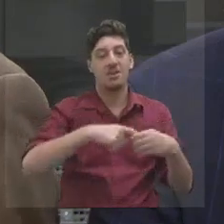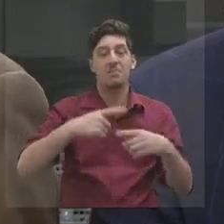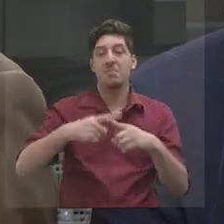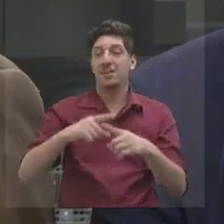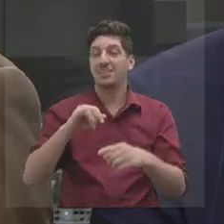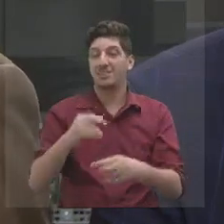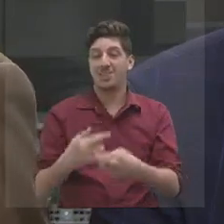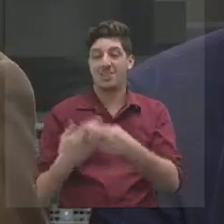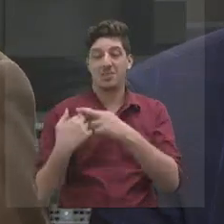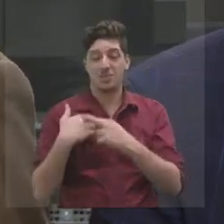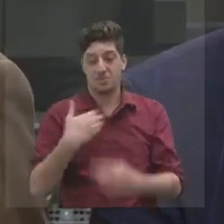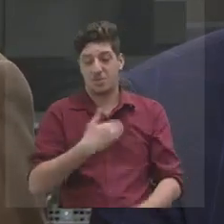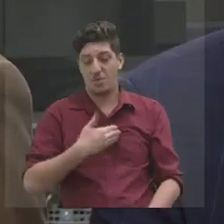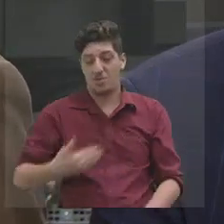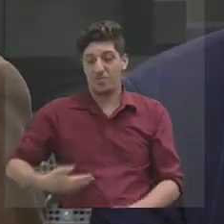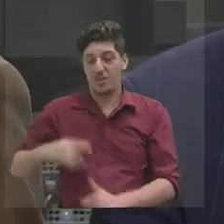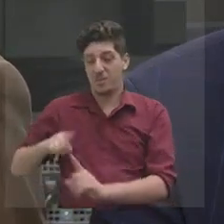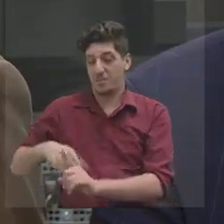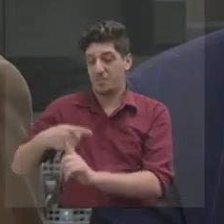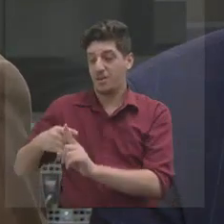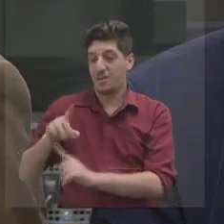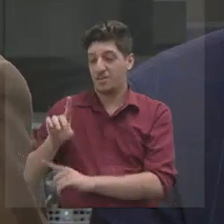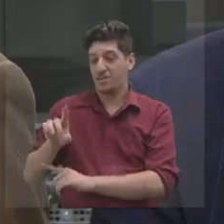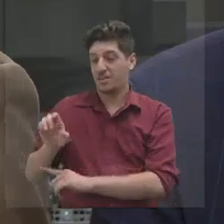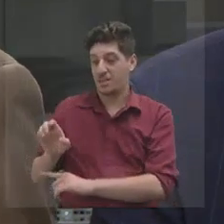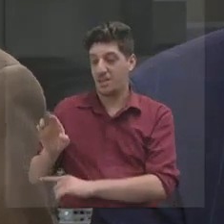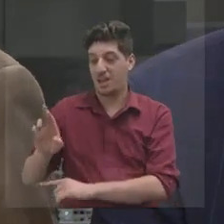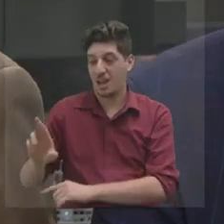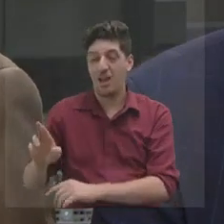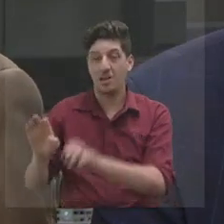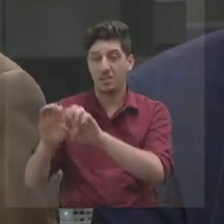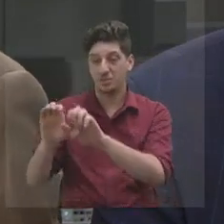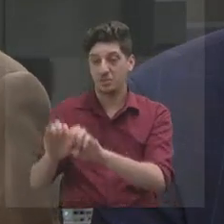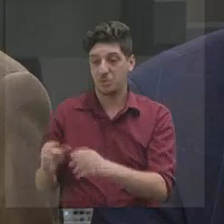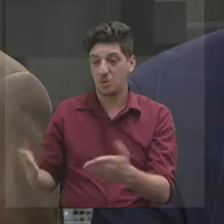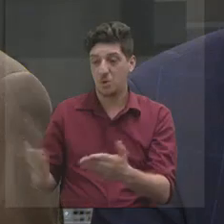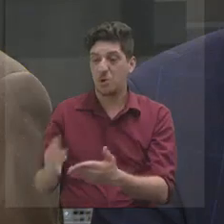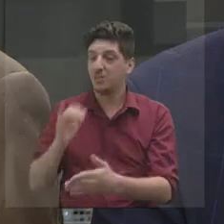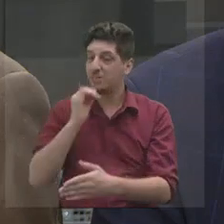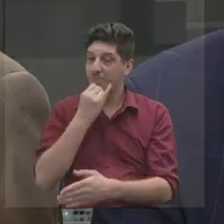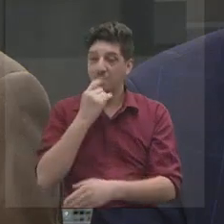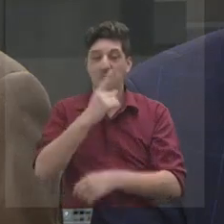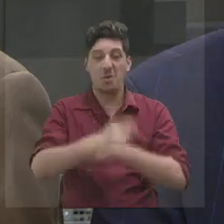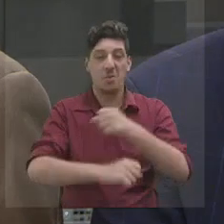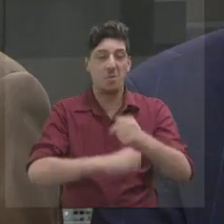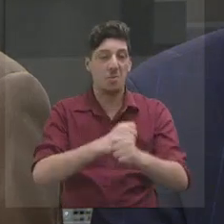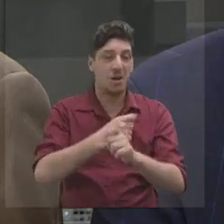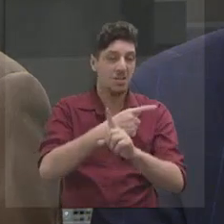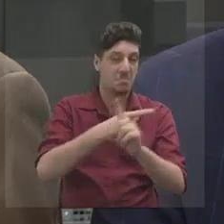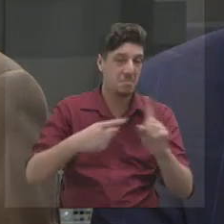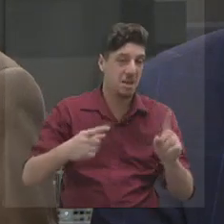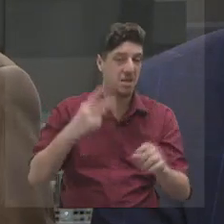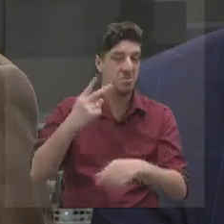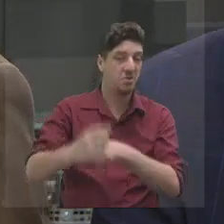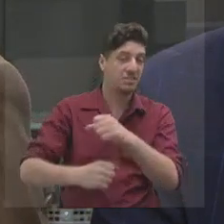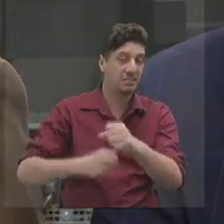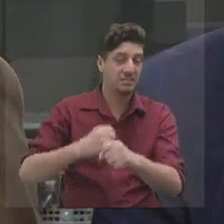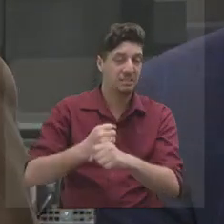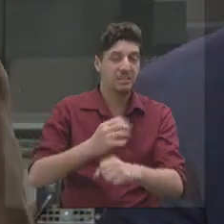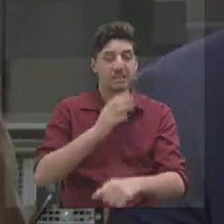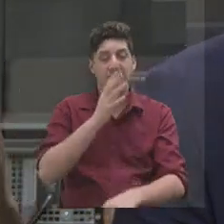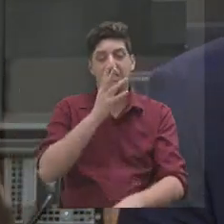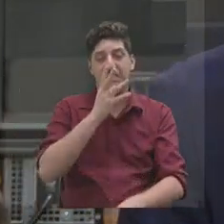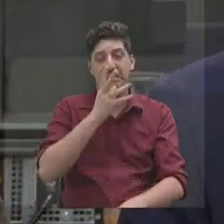o Dr com a estrutura que tem hoje acredito que menos de um ano e meio dois anos a gente não teria aquela obra feita pelo